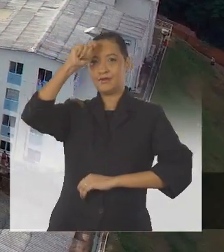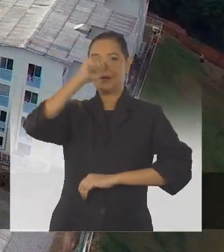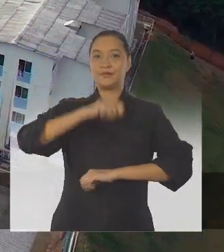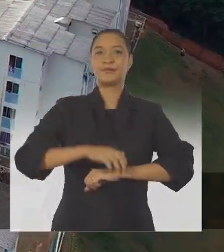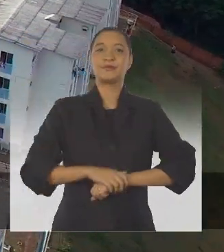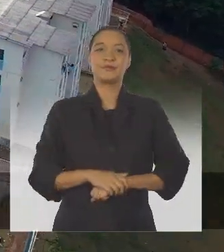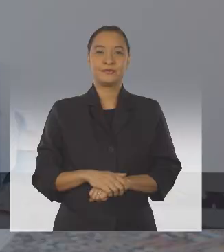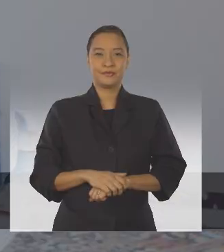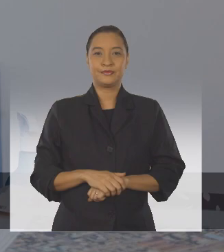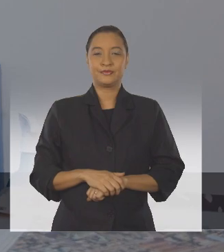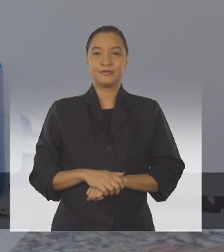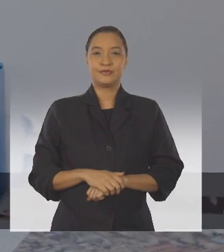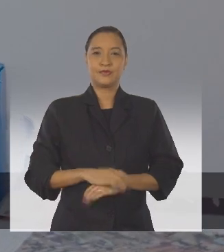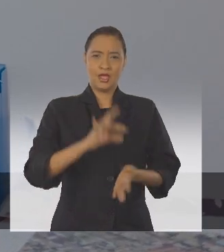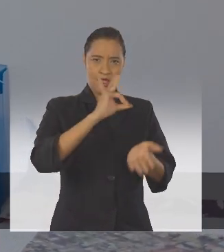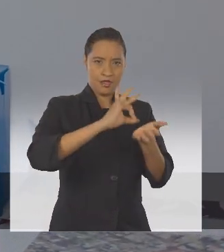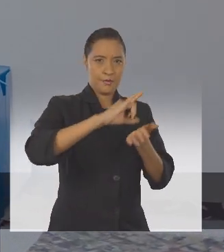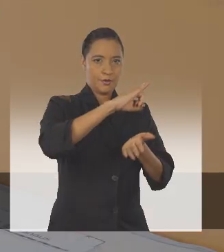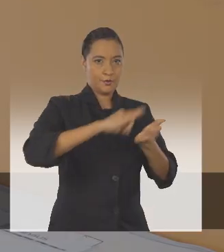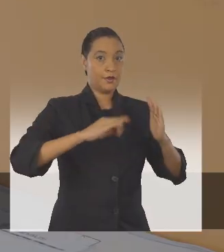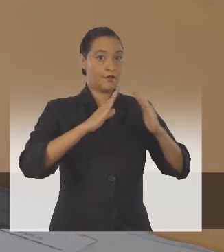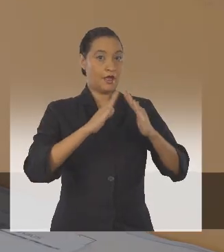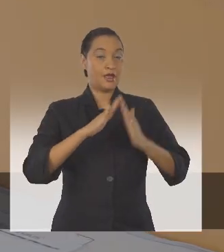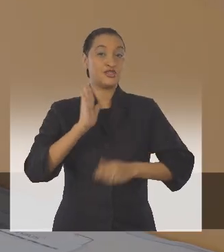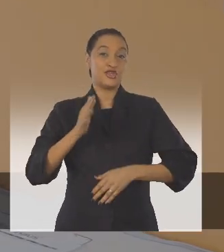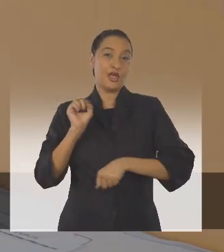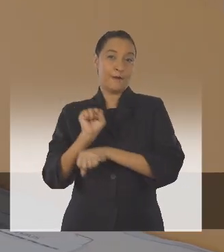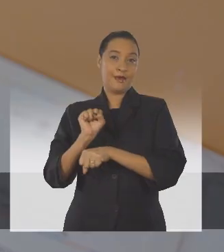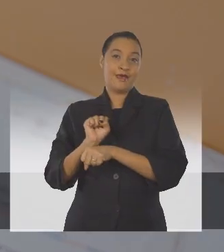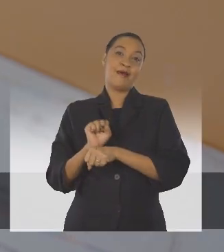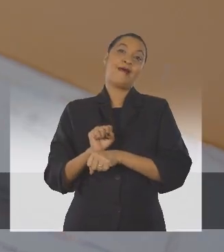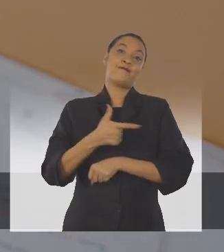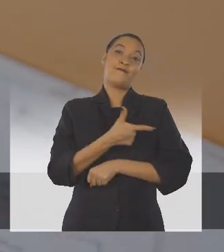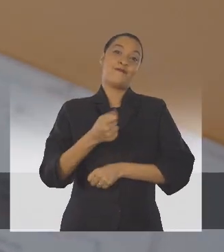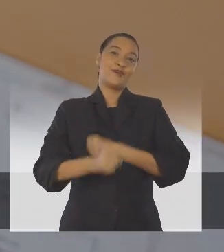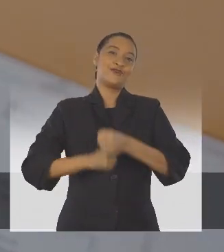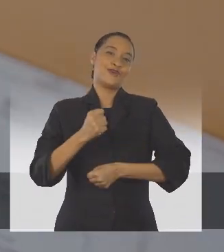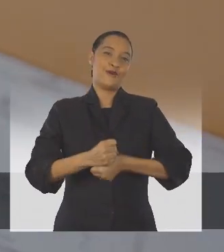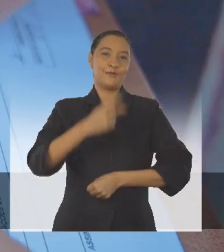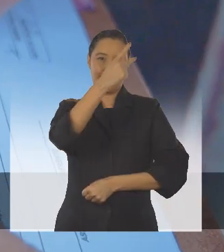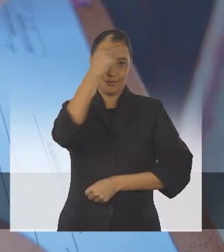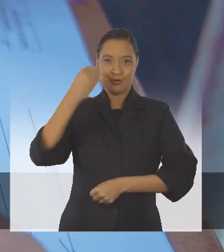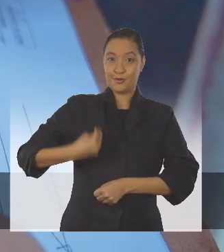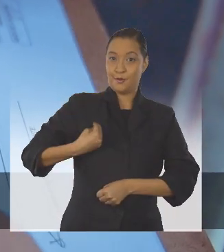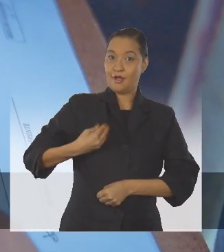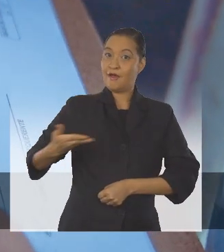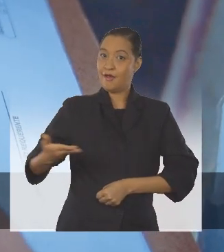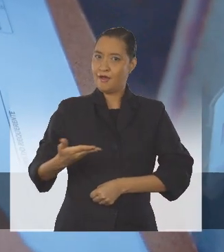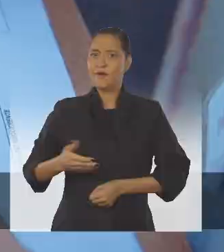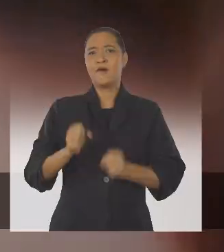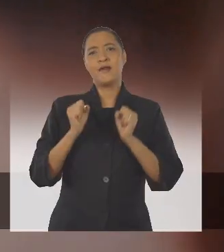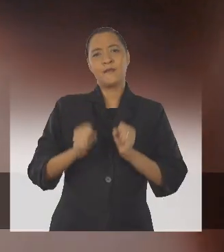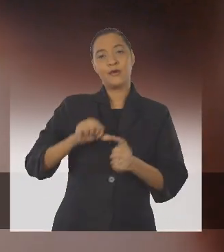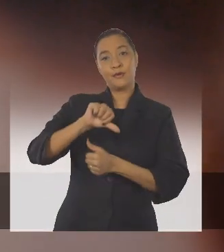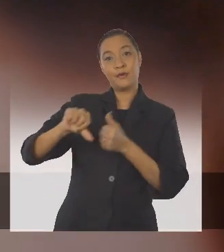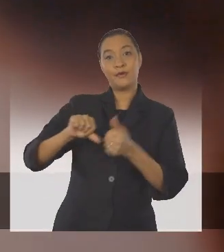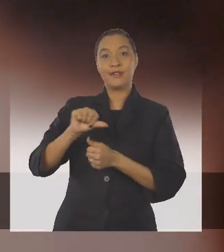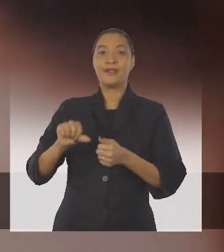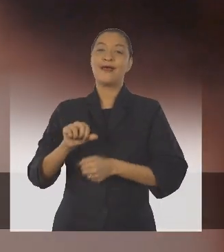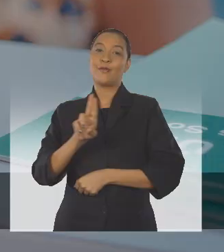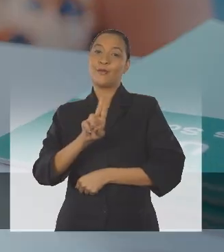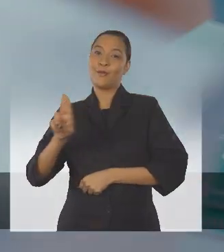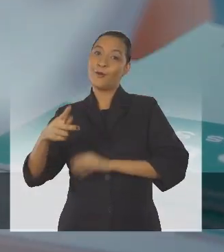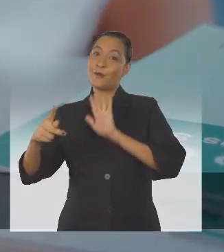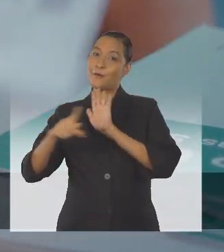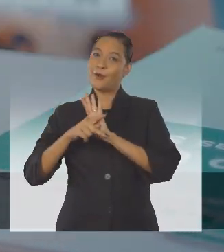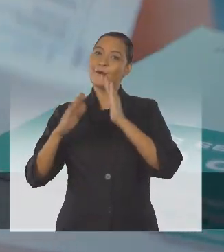na capital. A regulamentação era esperada há mais de 20 anos por moradores que agora poderão transferir os imóveis para